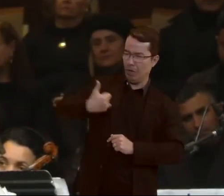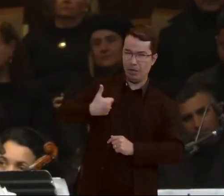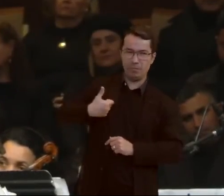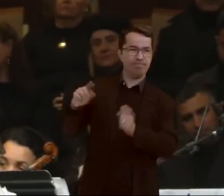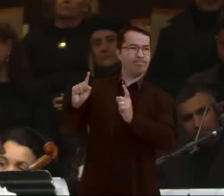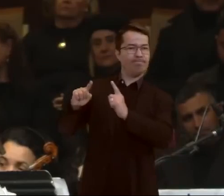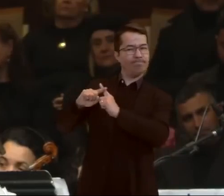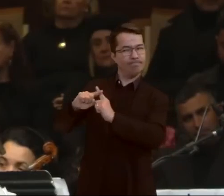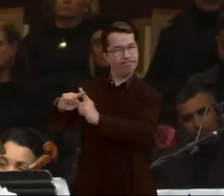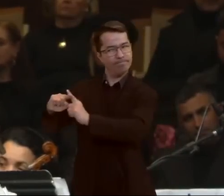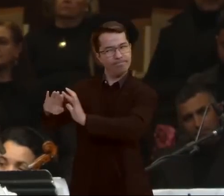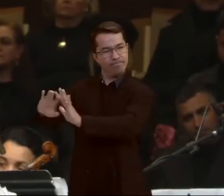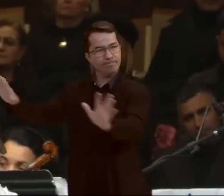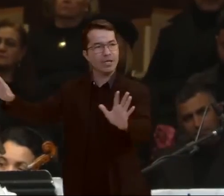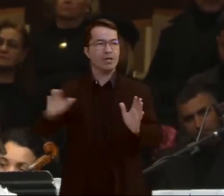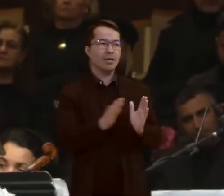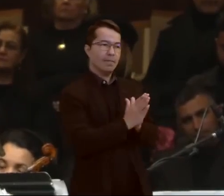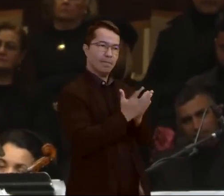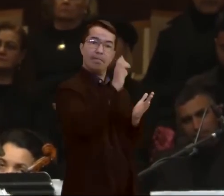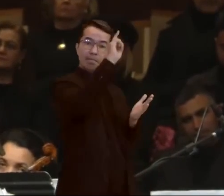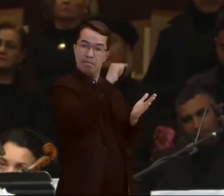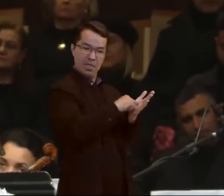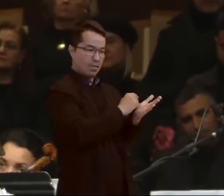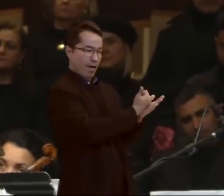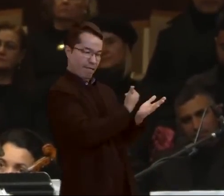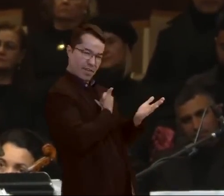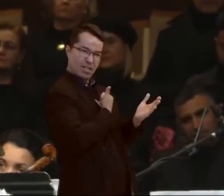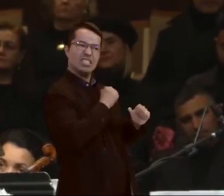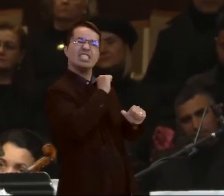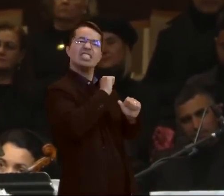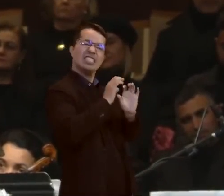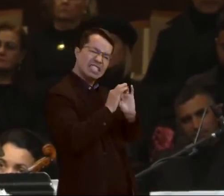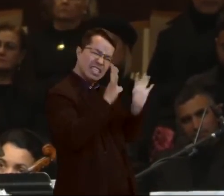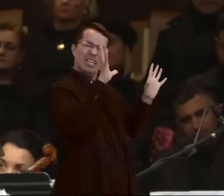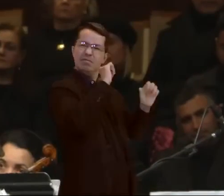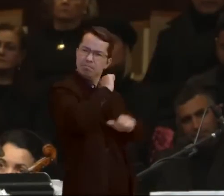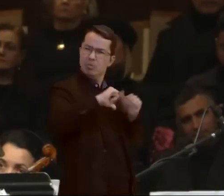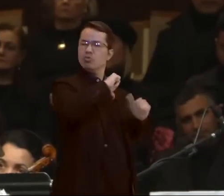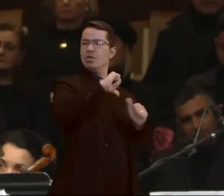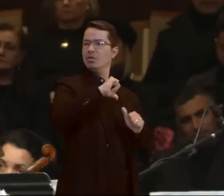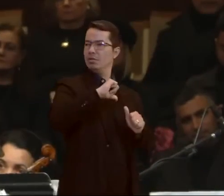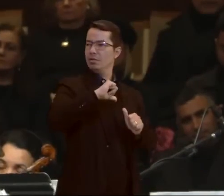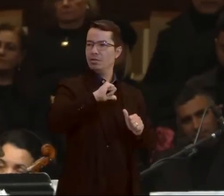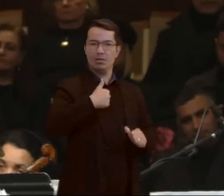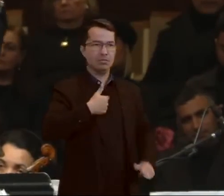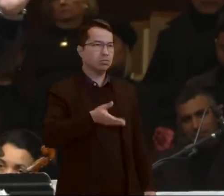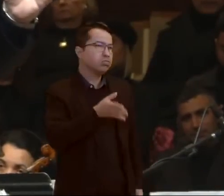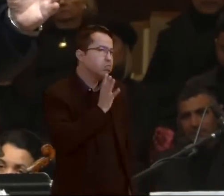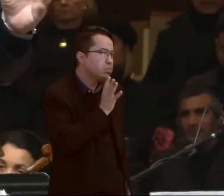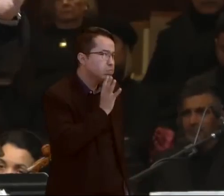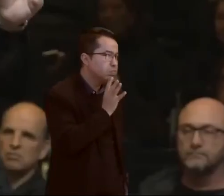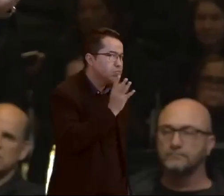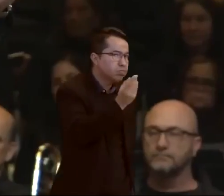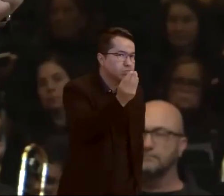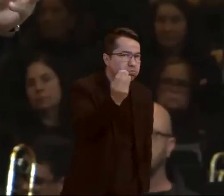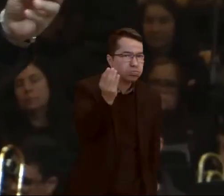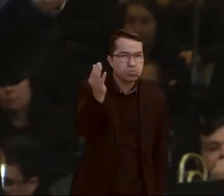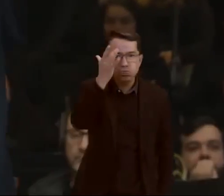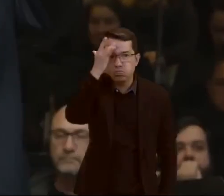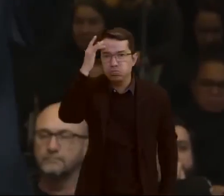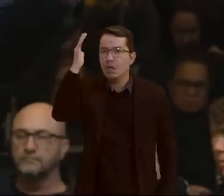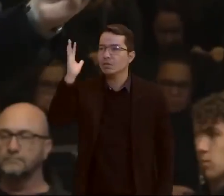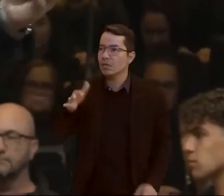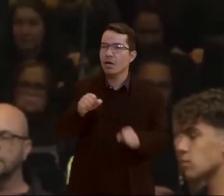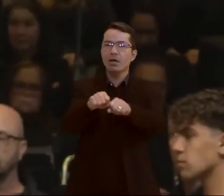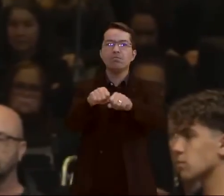ele familiar, eu estou correndo para lá e para cá e estou quebrando a cara. Eu já vi tanta gente quebrada, tem tanta